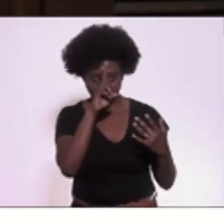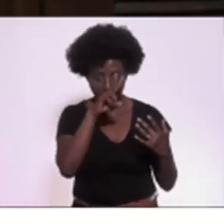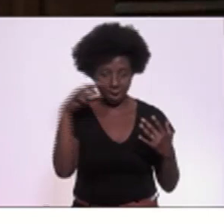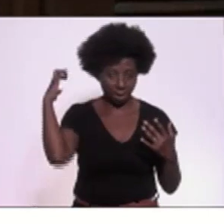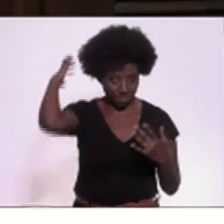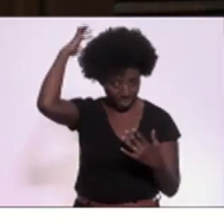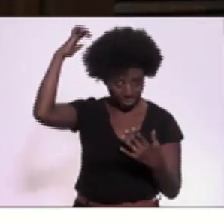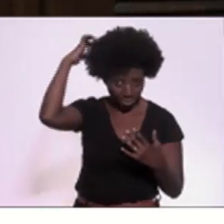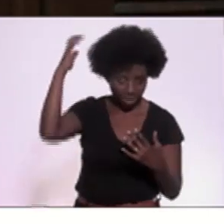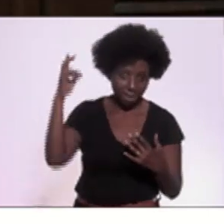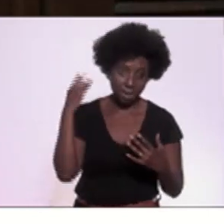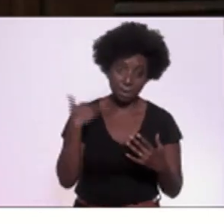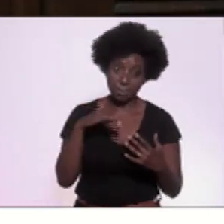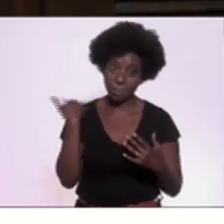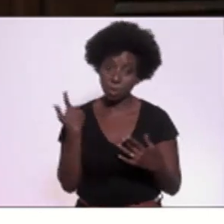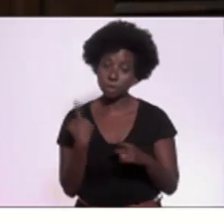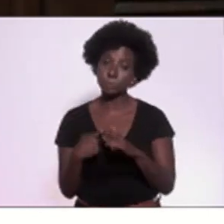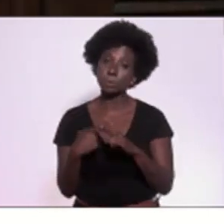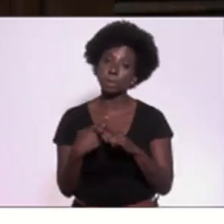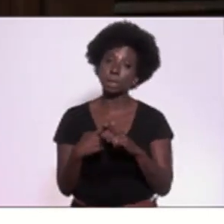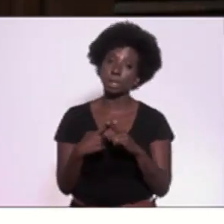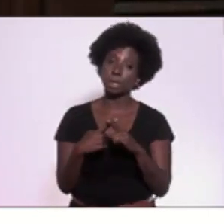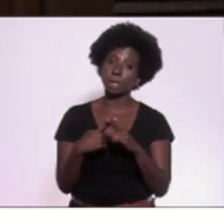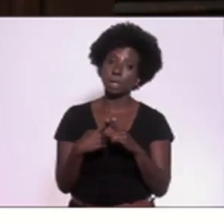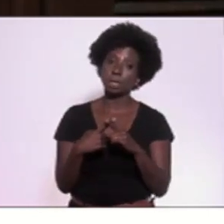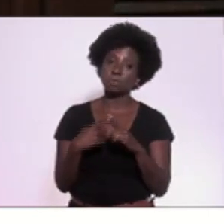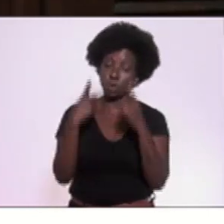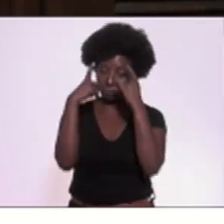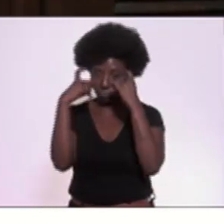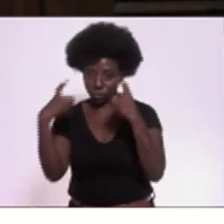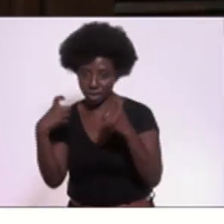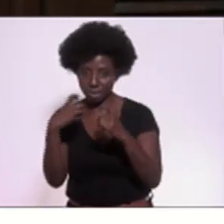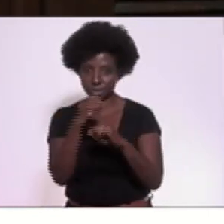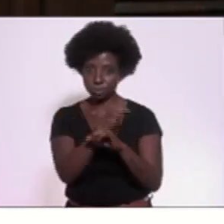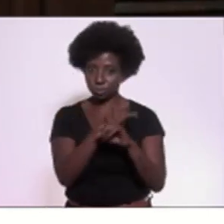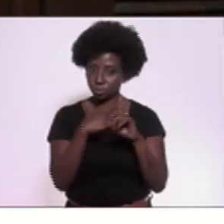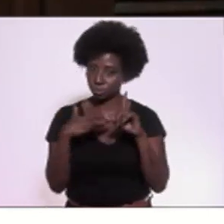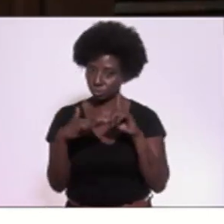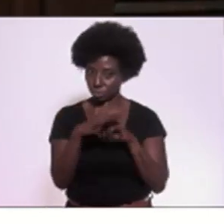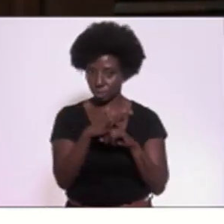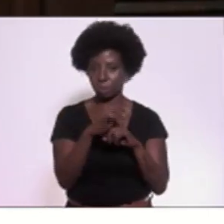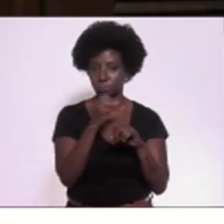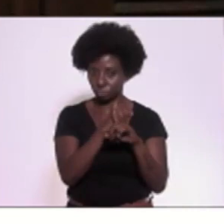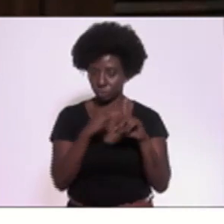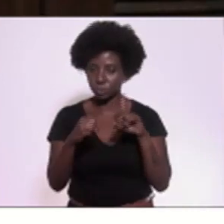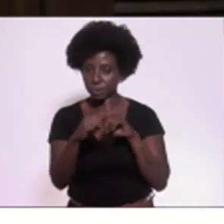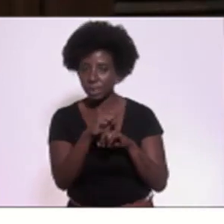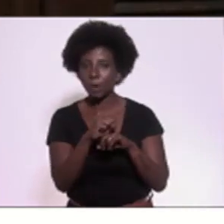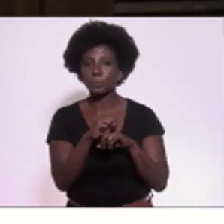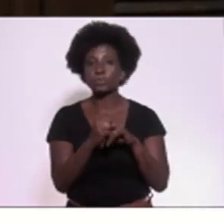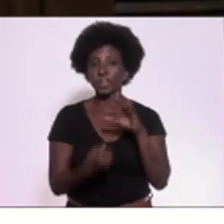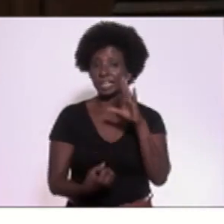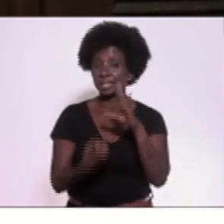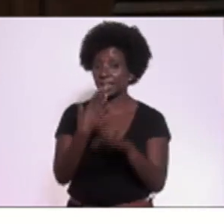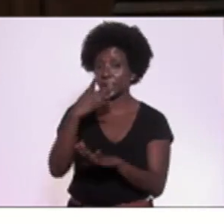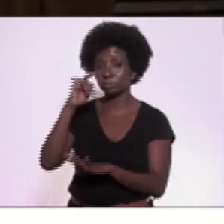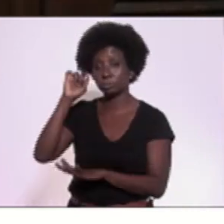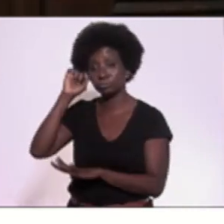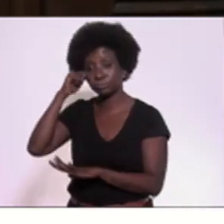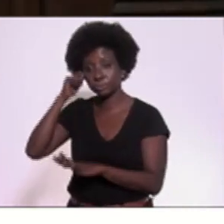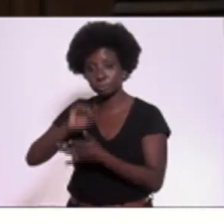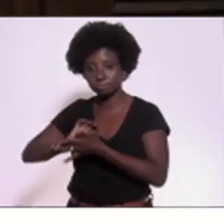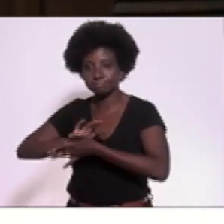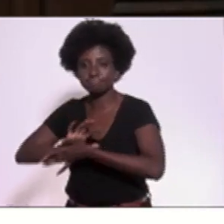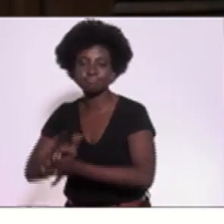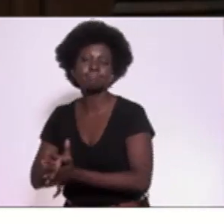de violência social, nesse sentido, produzido pelo racismo que estrutura as